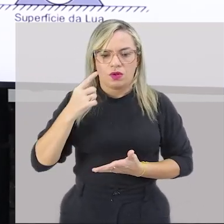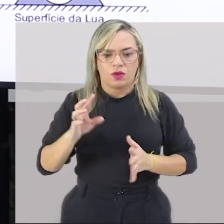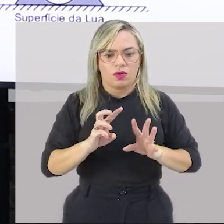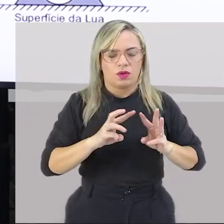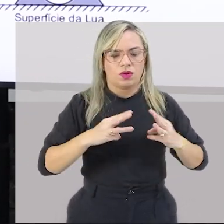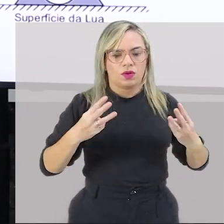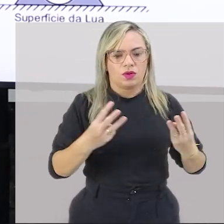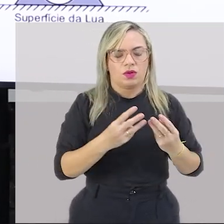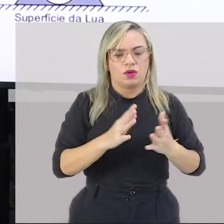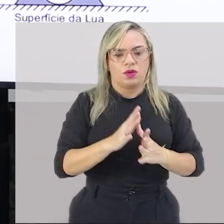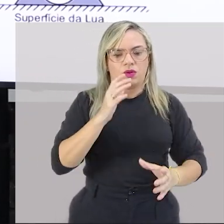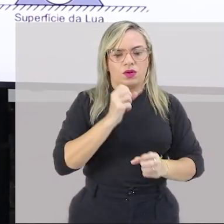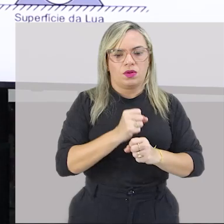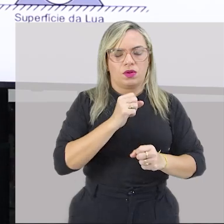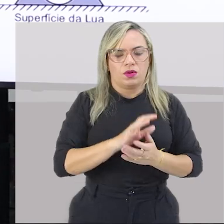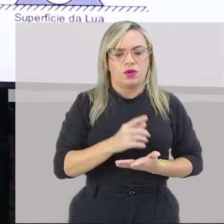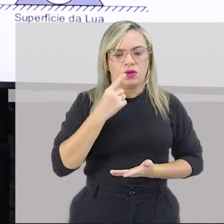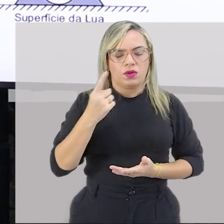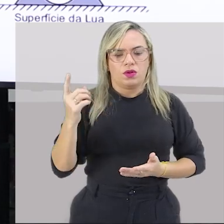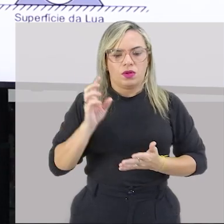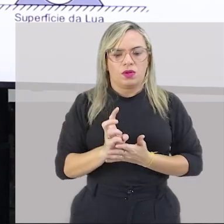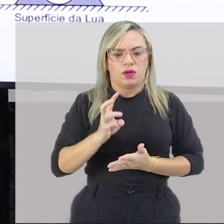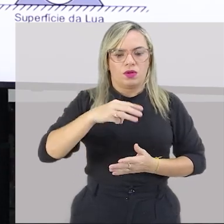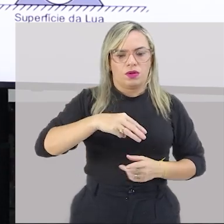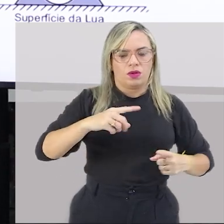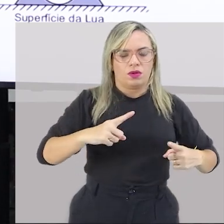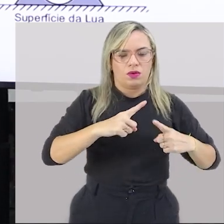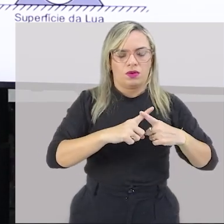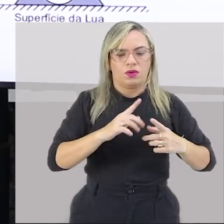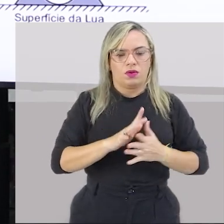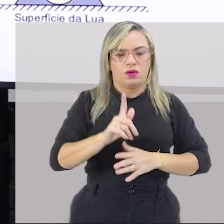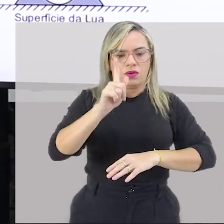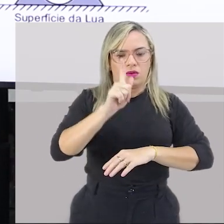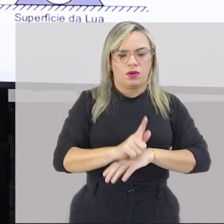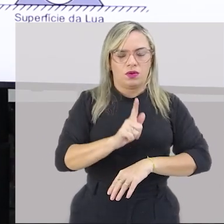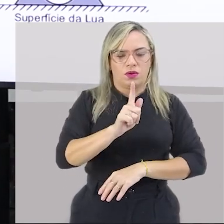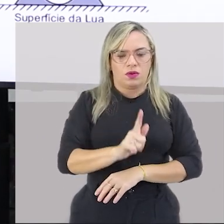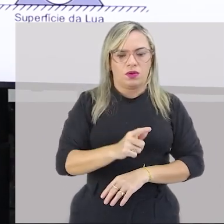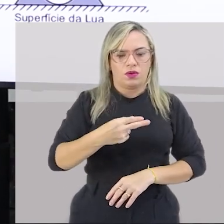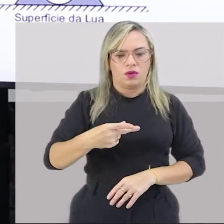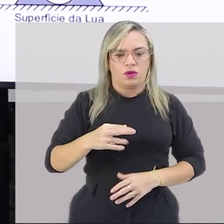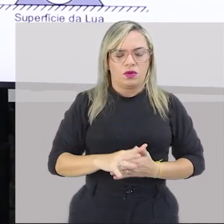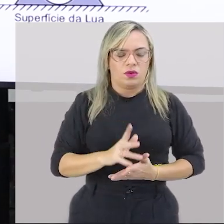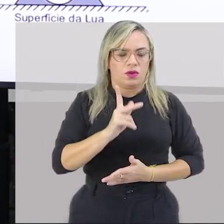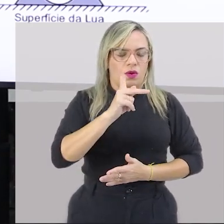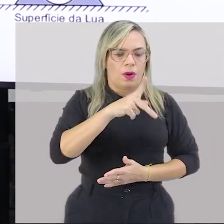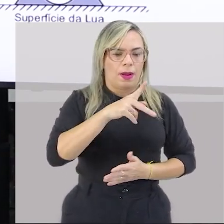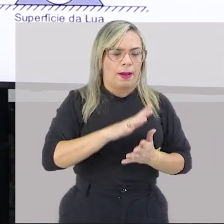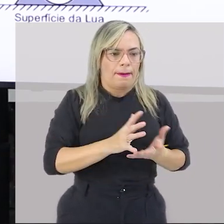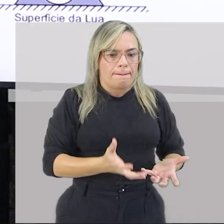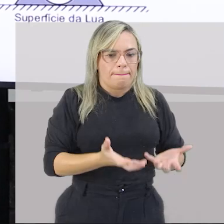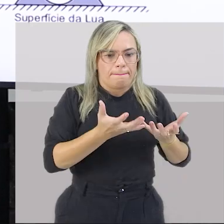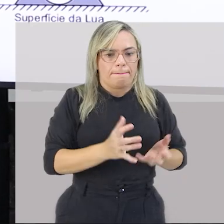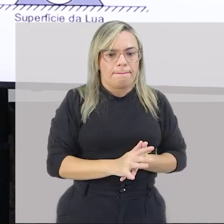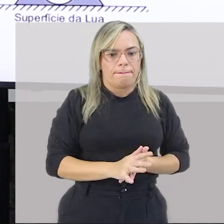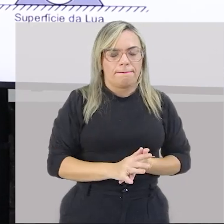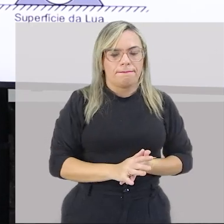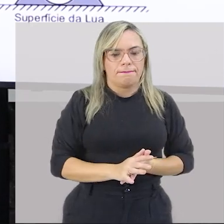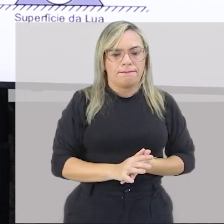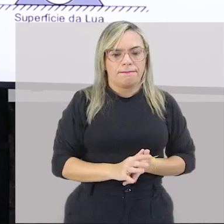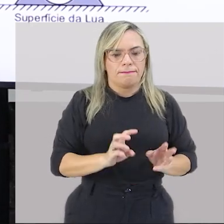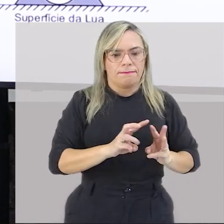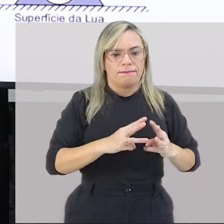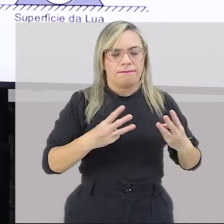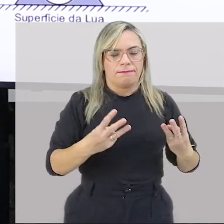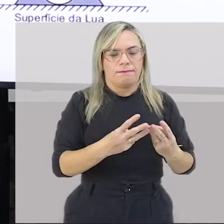massa Mzão vezes a gravidade. Vocês lembram da fórmula do peso? Ó, peso é a massa vezes a